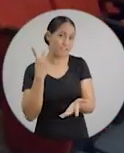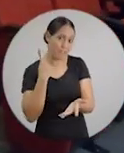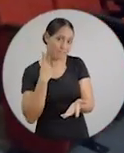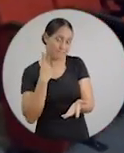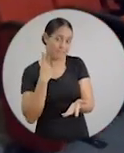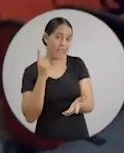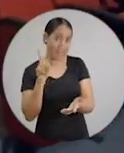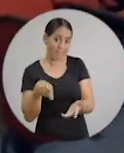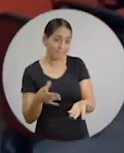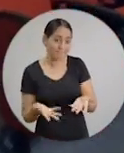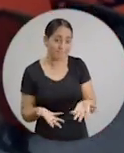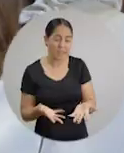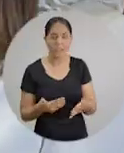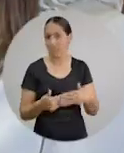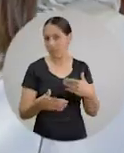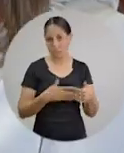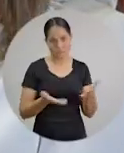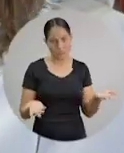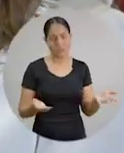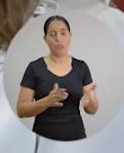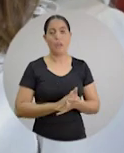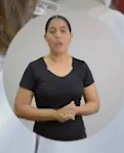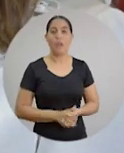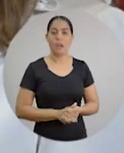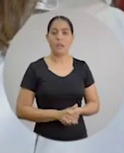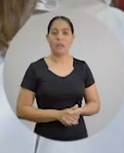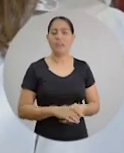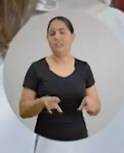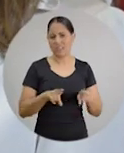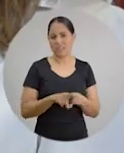casa, mas mesmo assim é vítima da violência, né? Enfim.